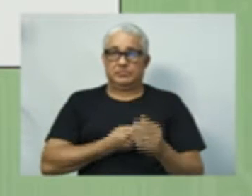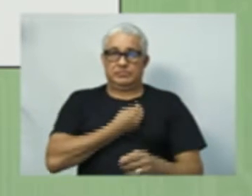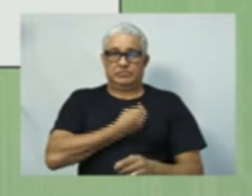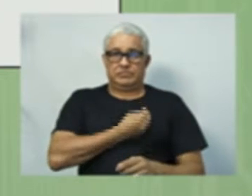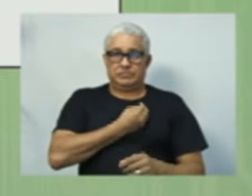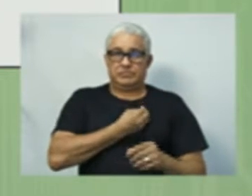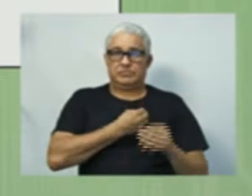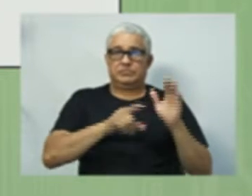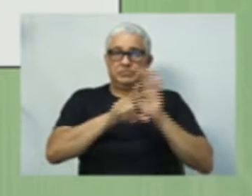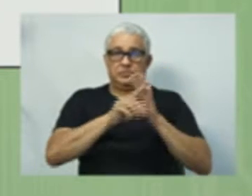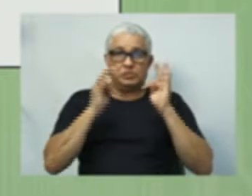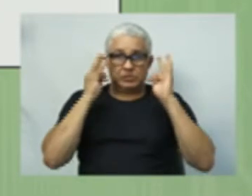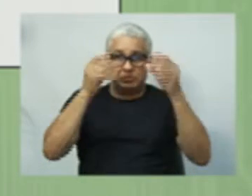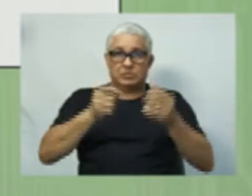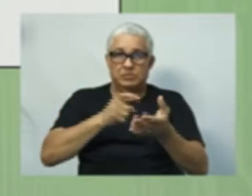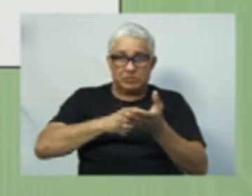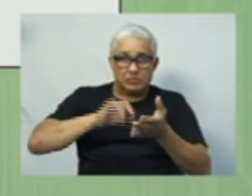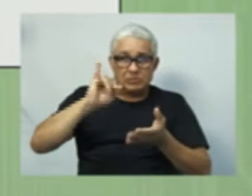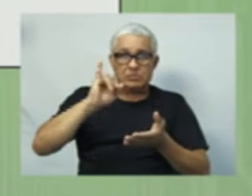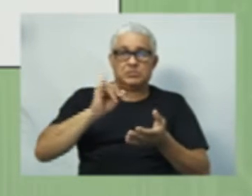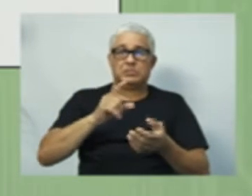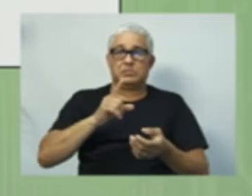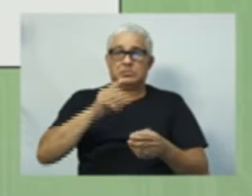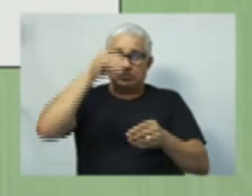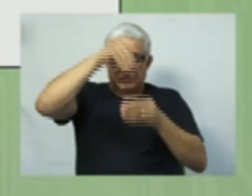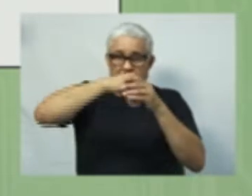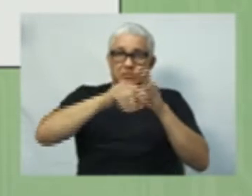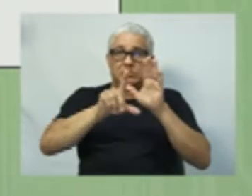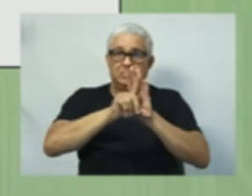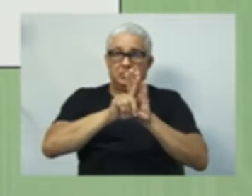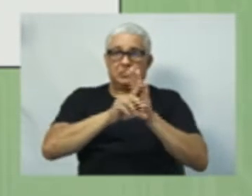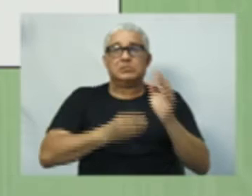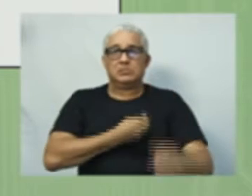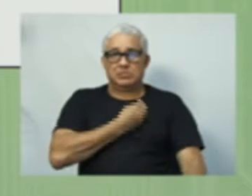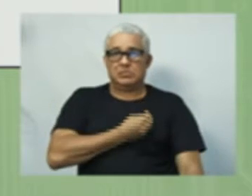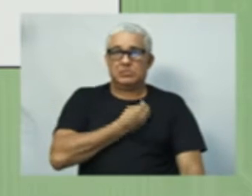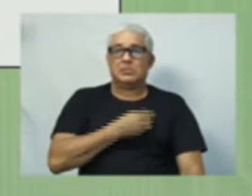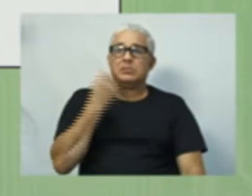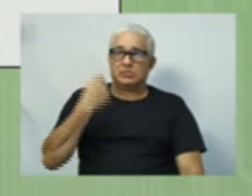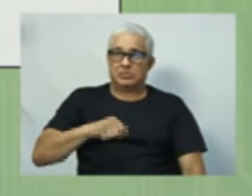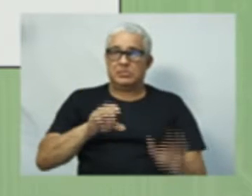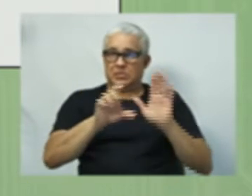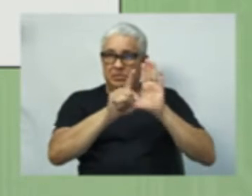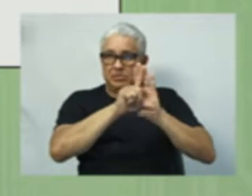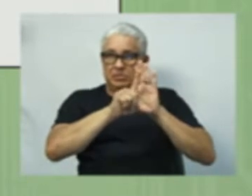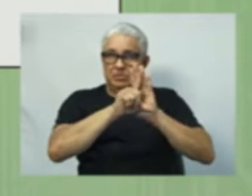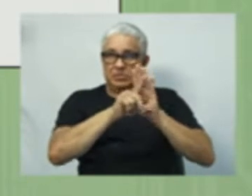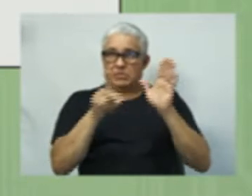Portanto, todos os impostos estão instituídos em lei. Tem que haver uma lei sobre ele.